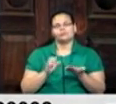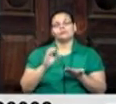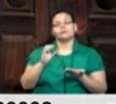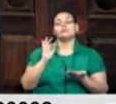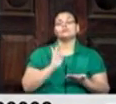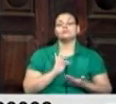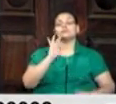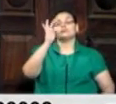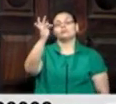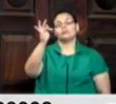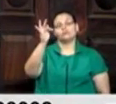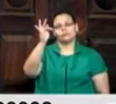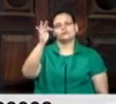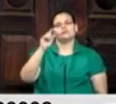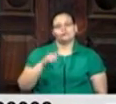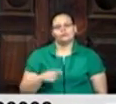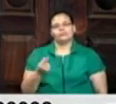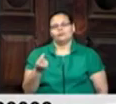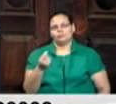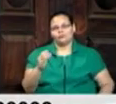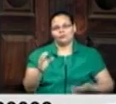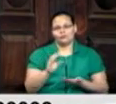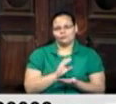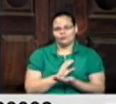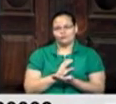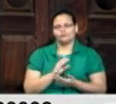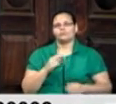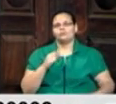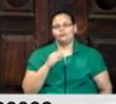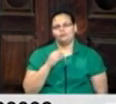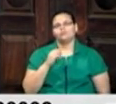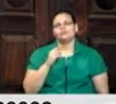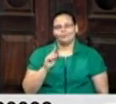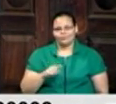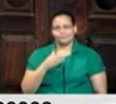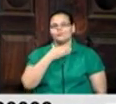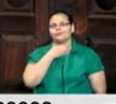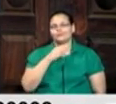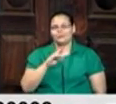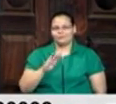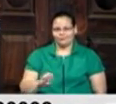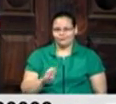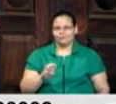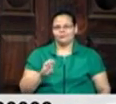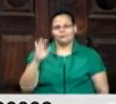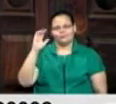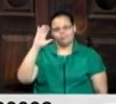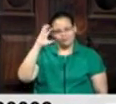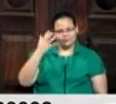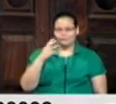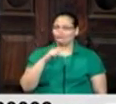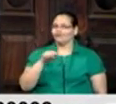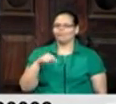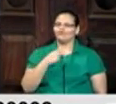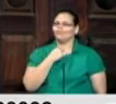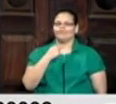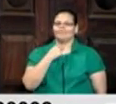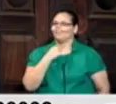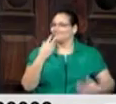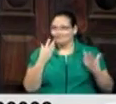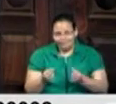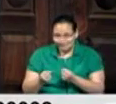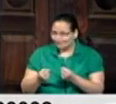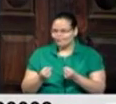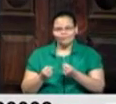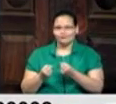no futuro, receberem a partir do momento que essa crise for superada. Mas nós não podemos aceitar